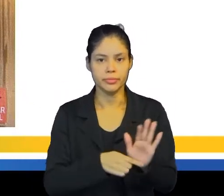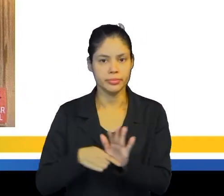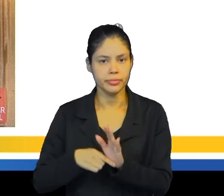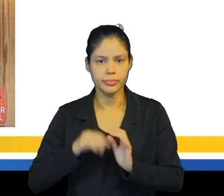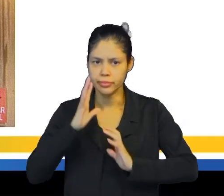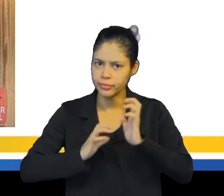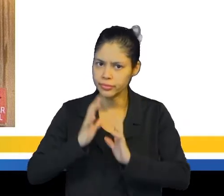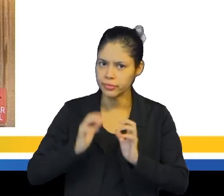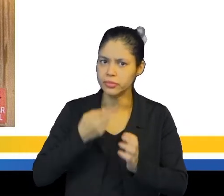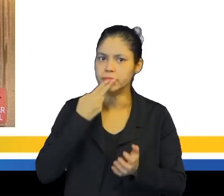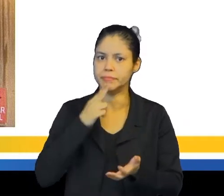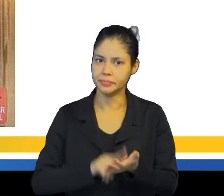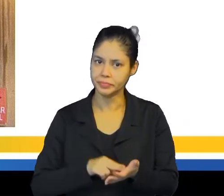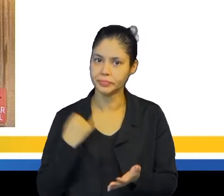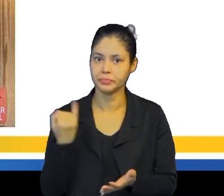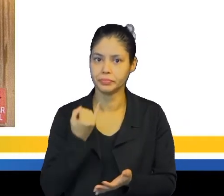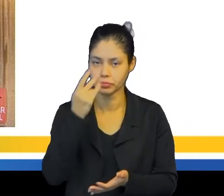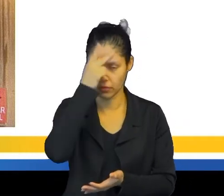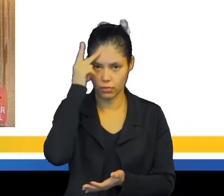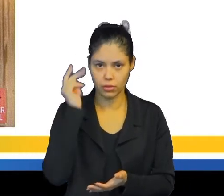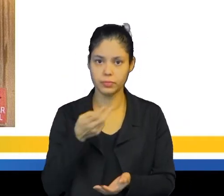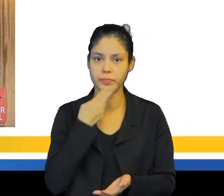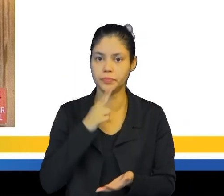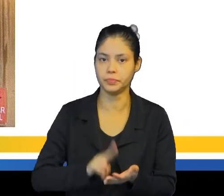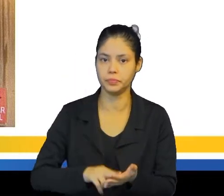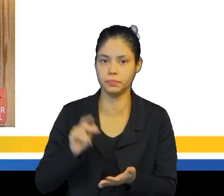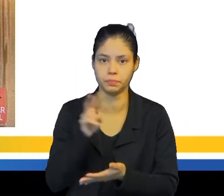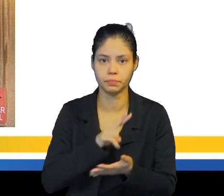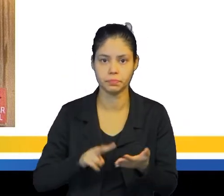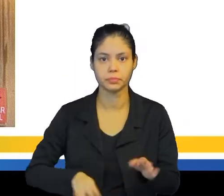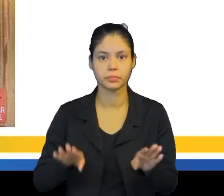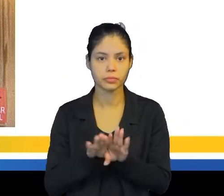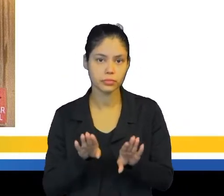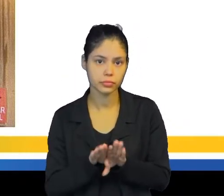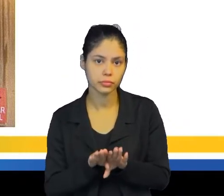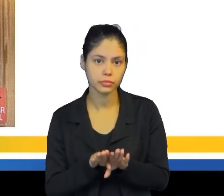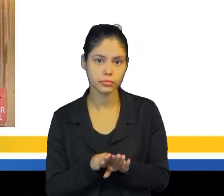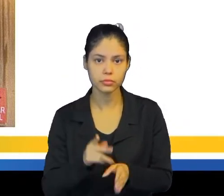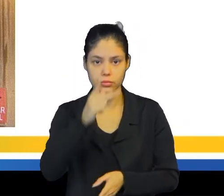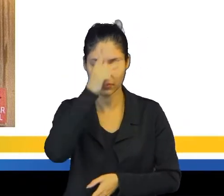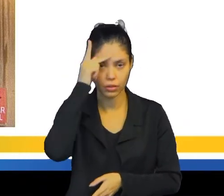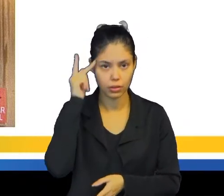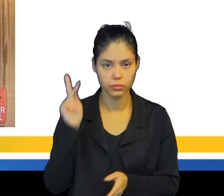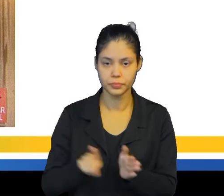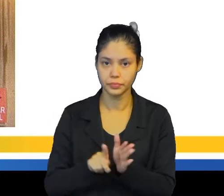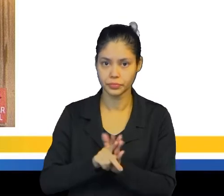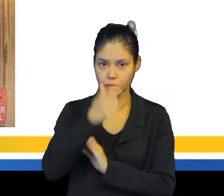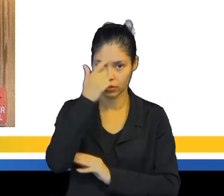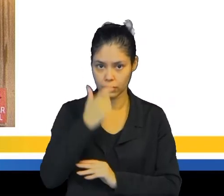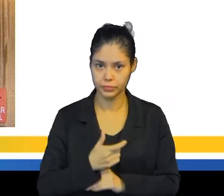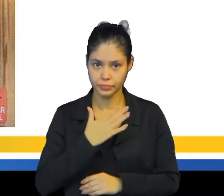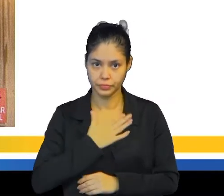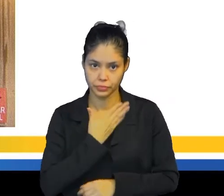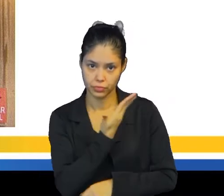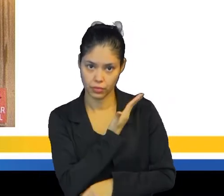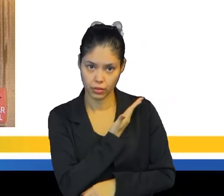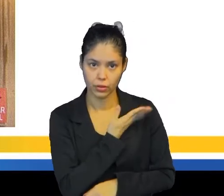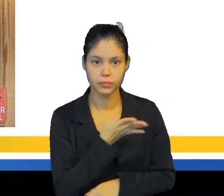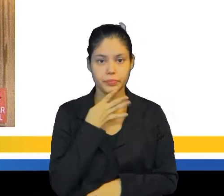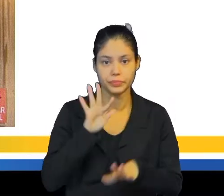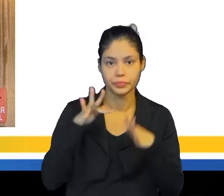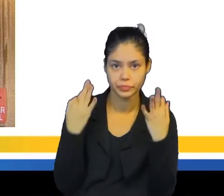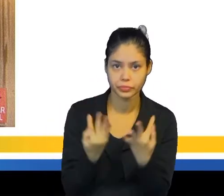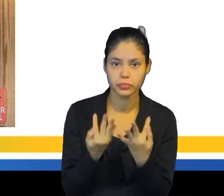não confundam carta pessoal com carta do leitor. A carta pessoal, ela tem o destinatário para amigos, conhecidos